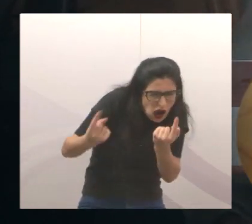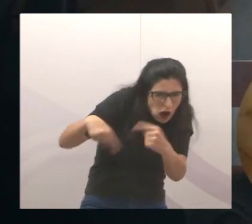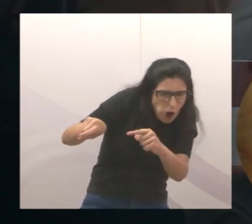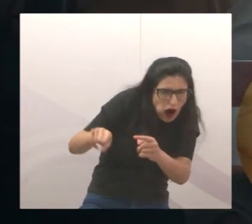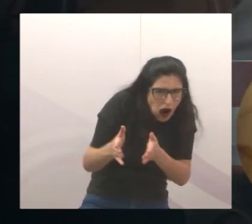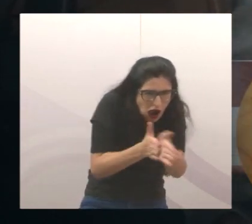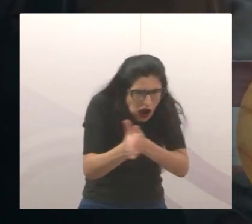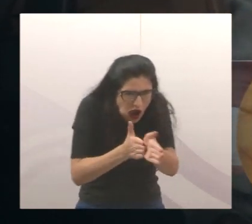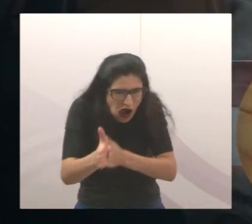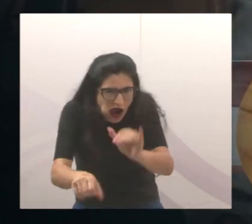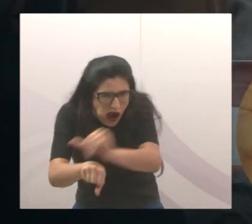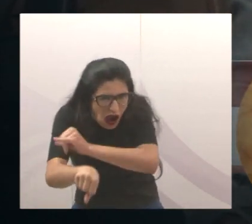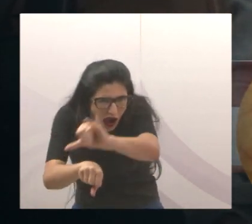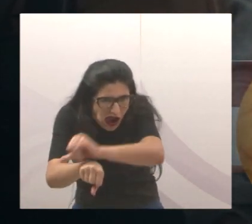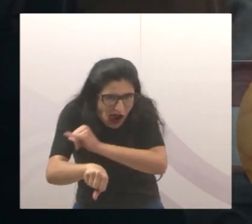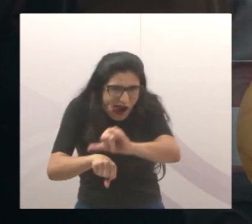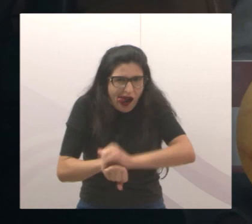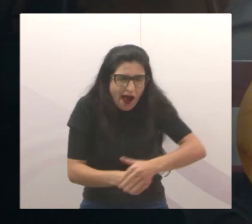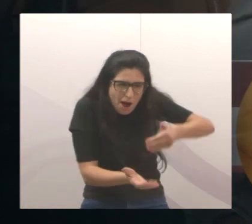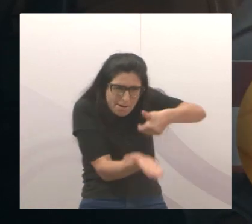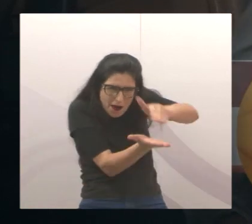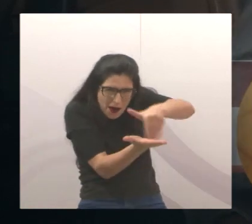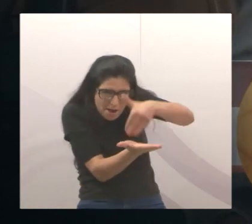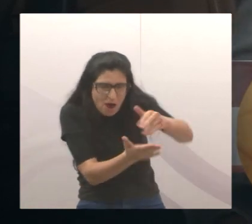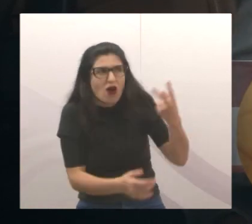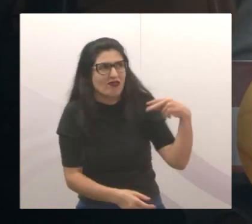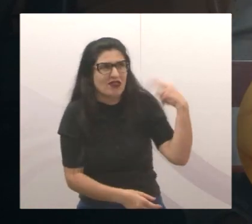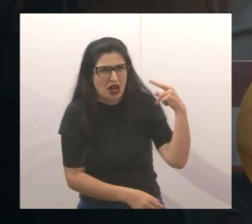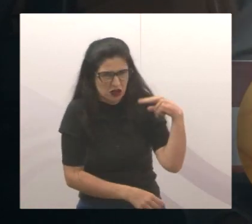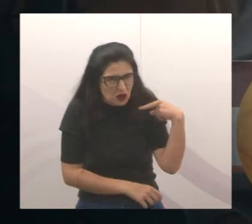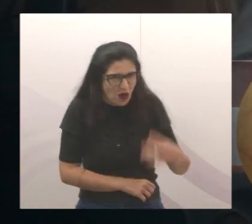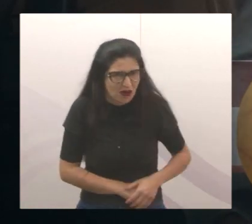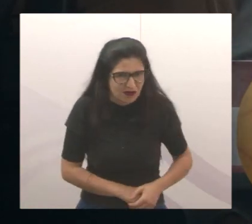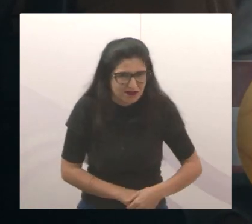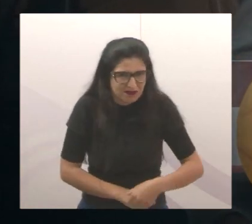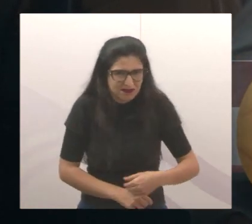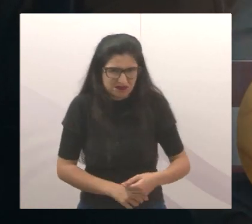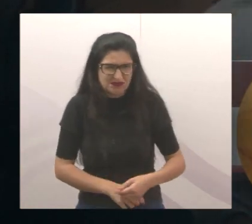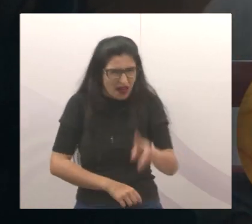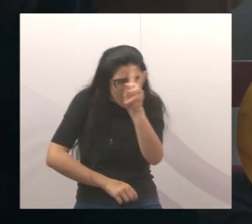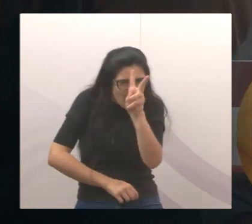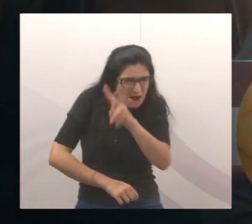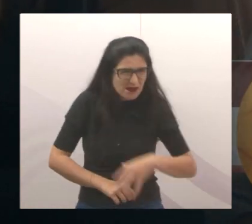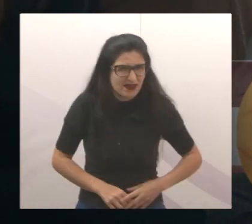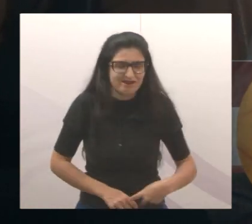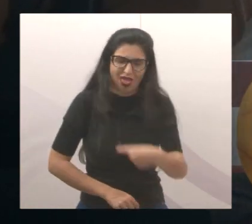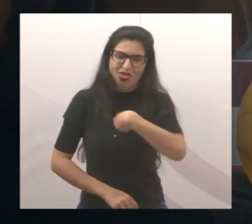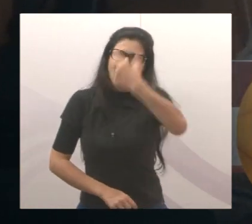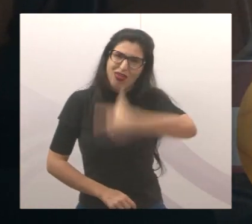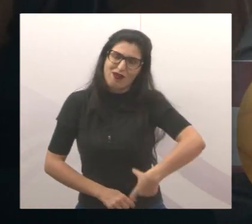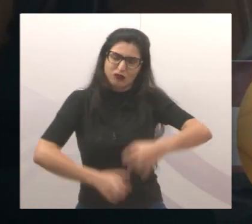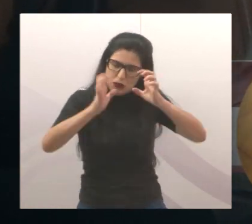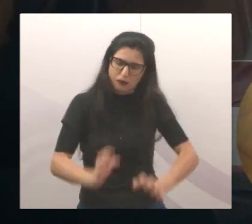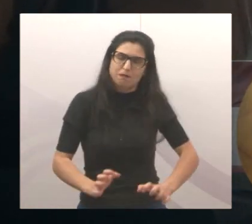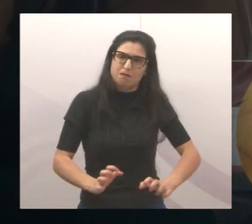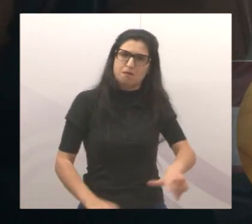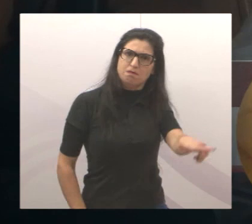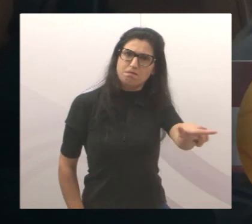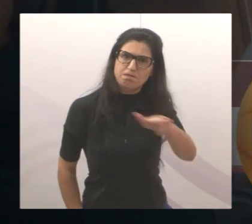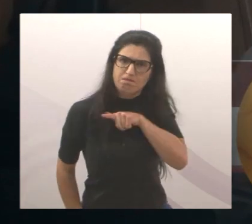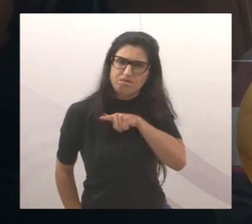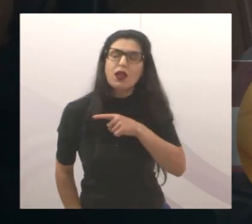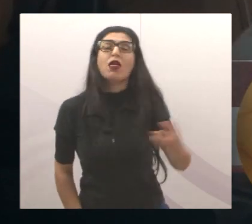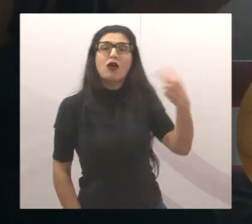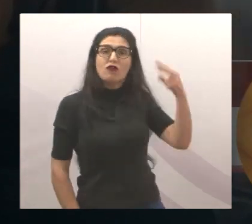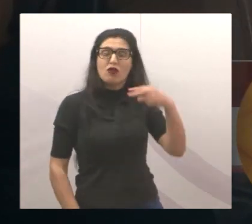mantive a minha coerência, de modo que eu sempre, enquanto vereador,